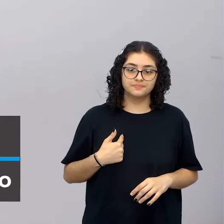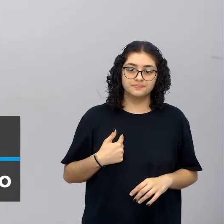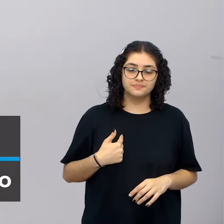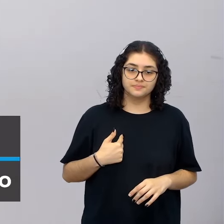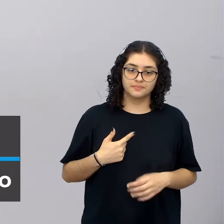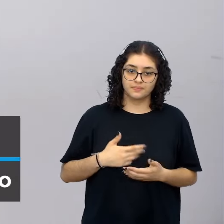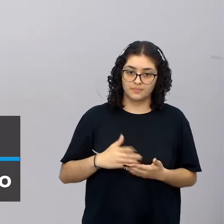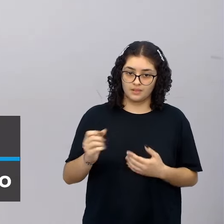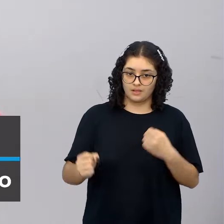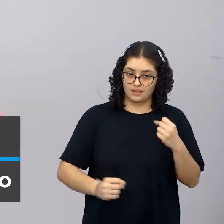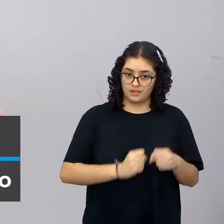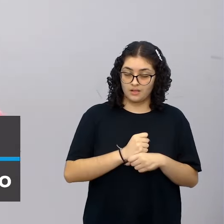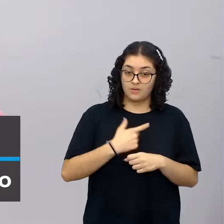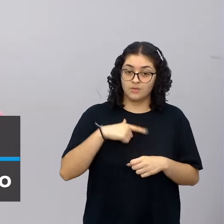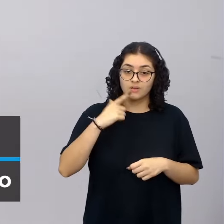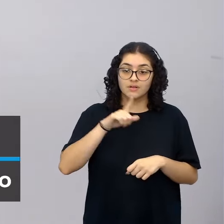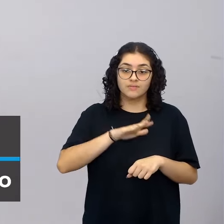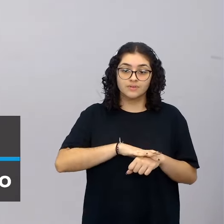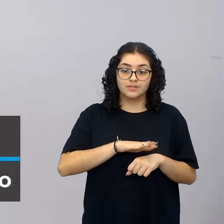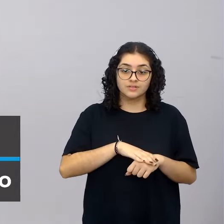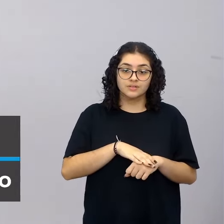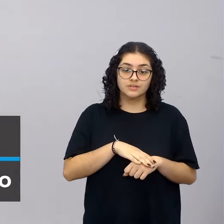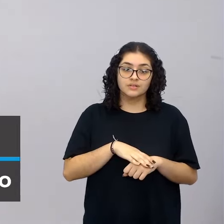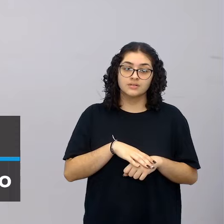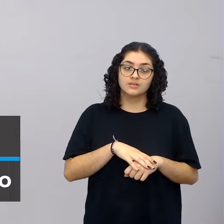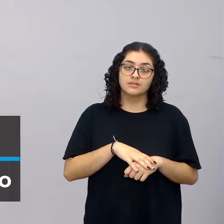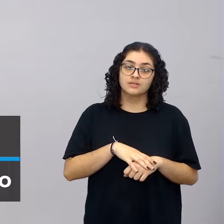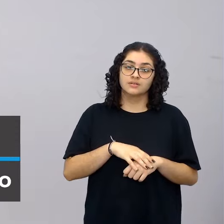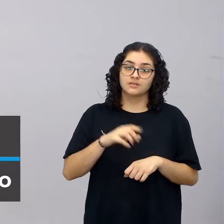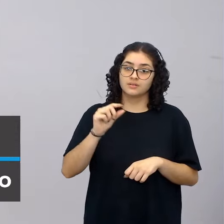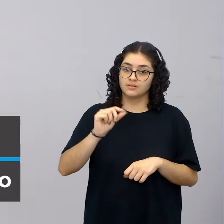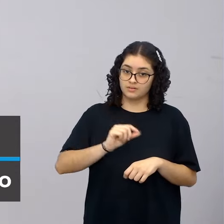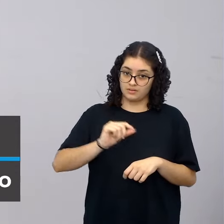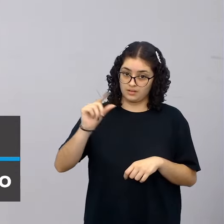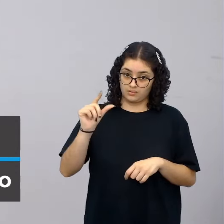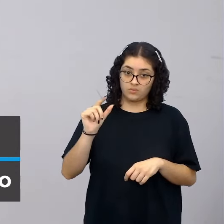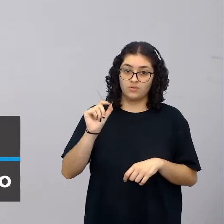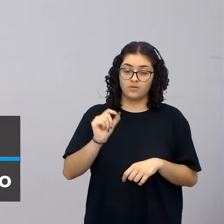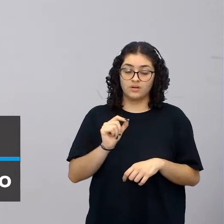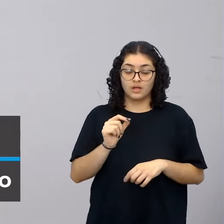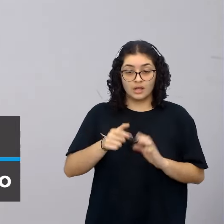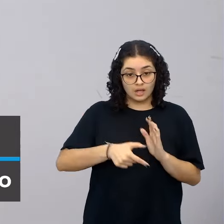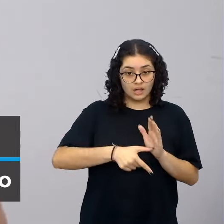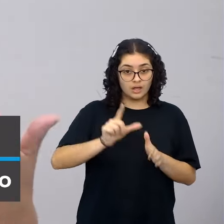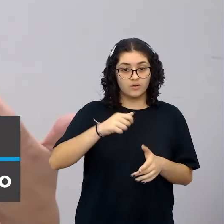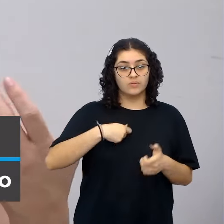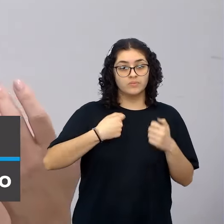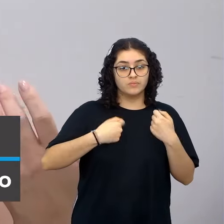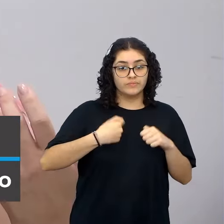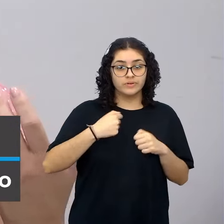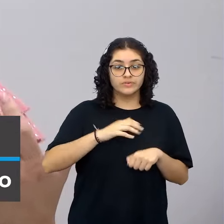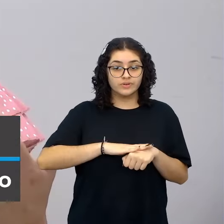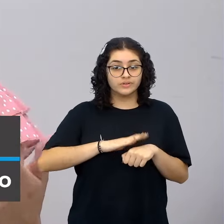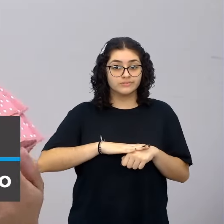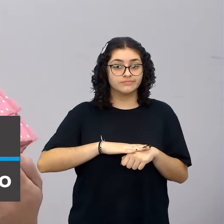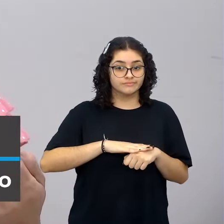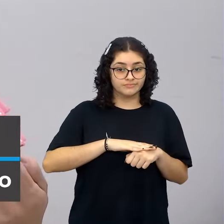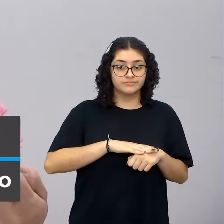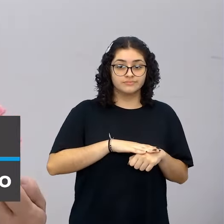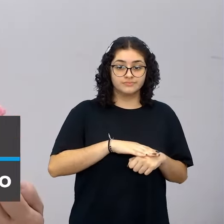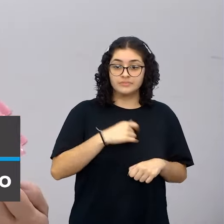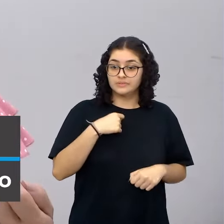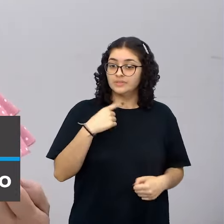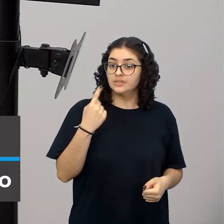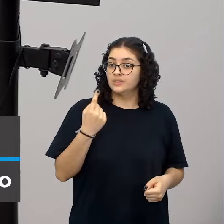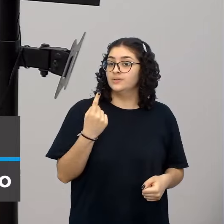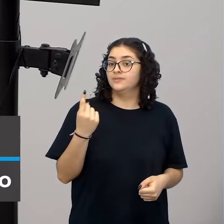nos anos iniciais, a resolver um problema no campo aditivo, por exemplo, antes disso eu preciso fazer algumas coisas. Eu não vou direto para o